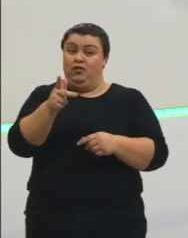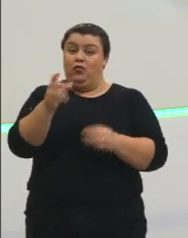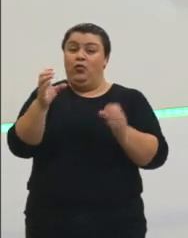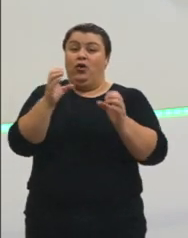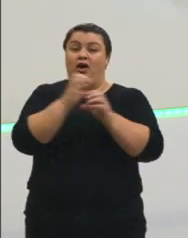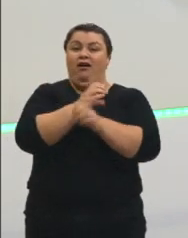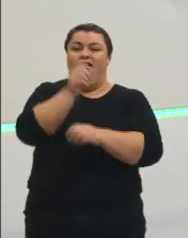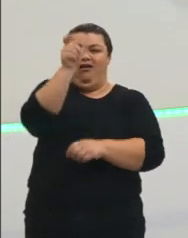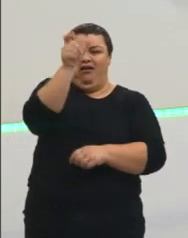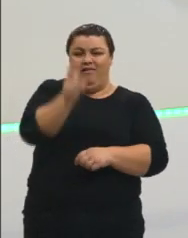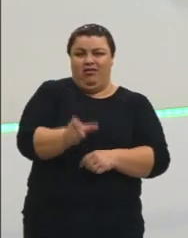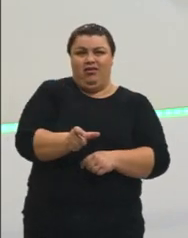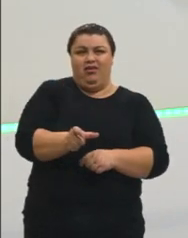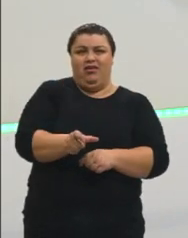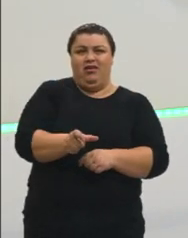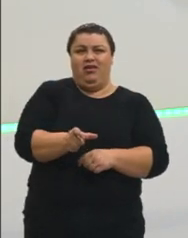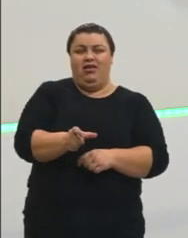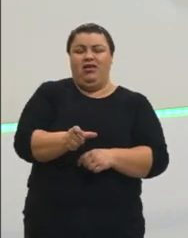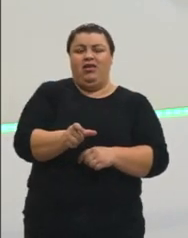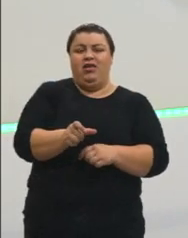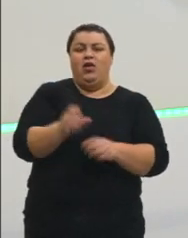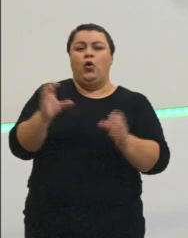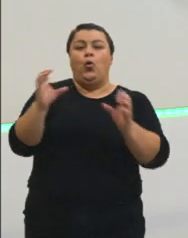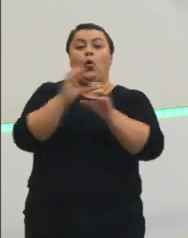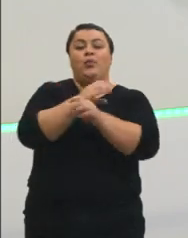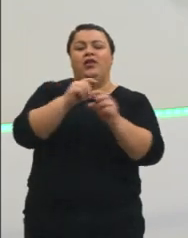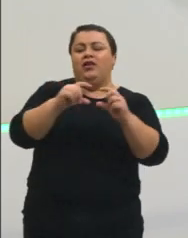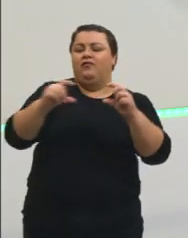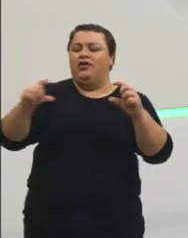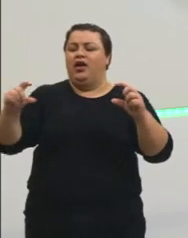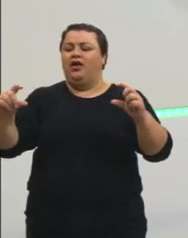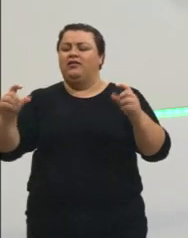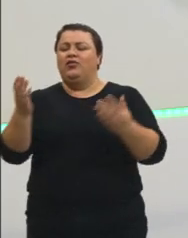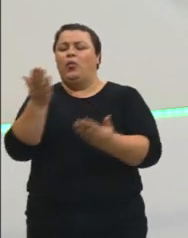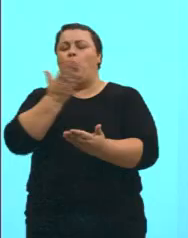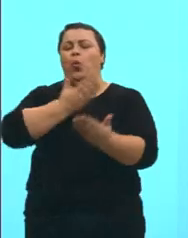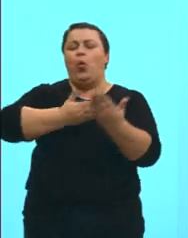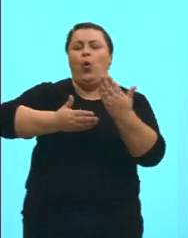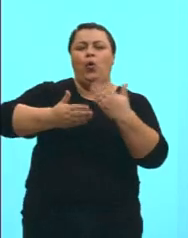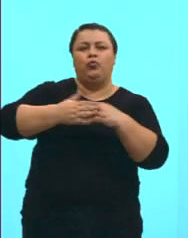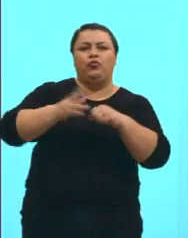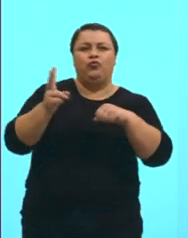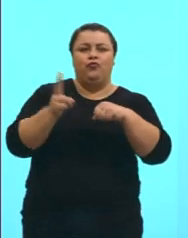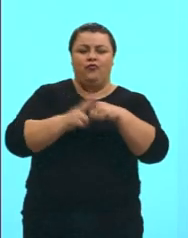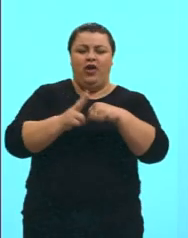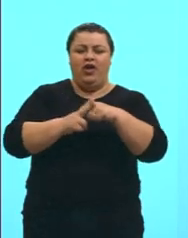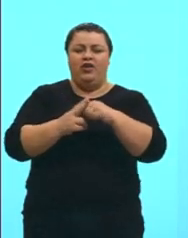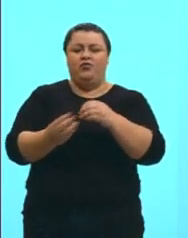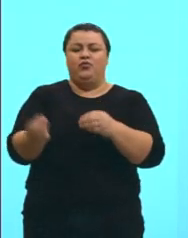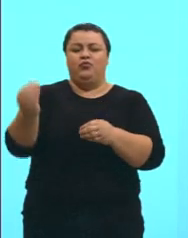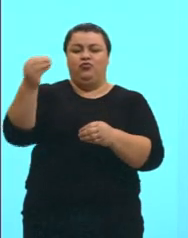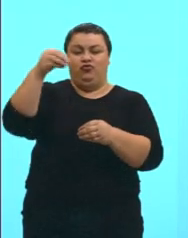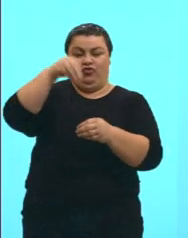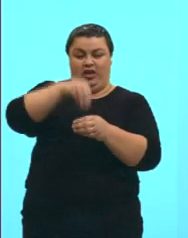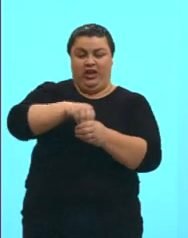aquela lacuna que fica naquela frase todos os verbos poderiam entrar neste e isso aqui